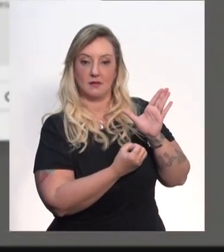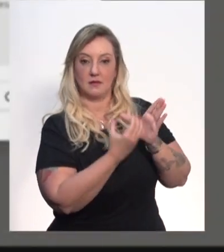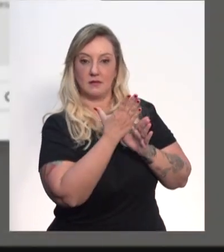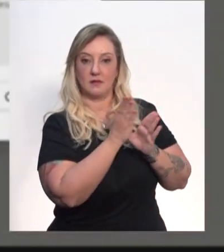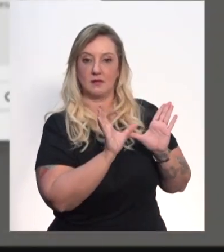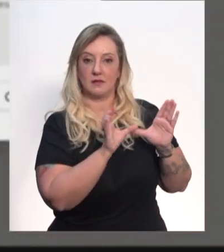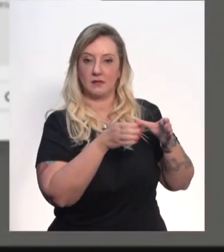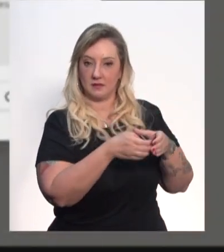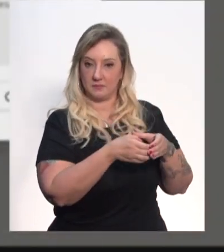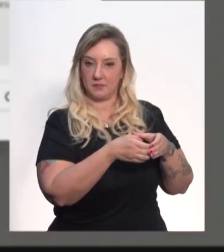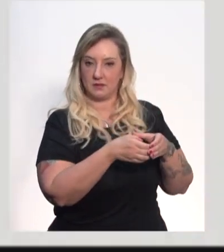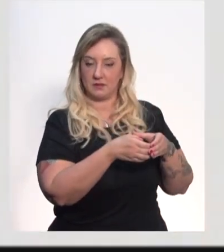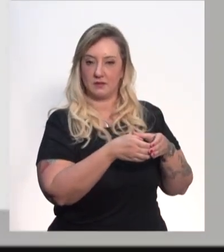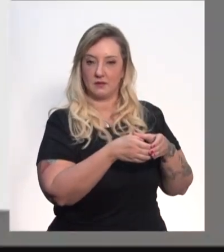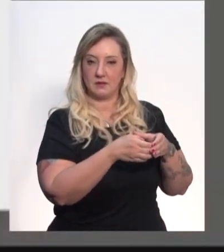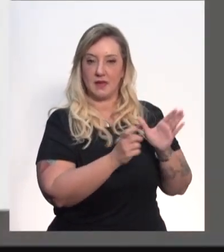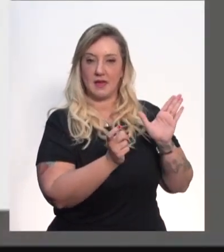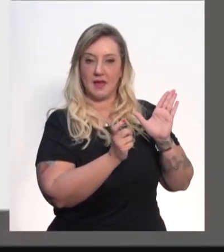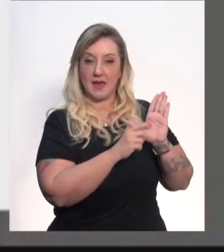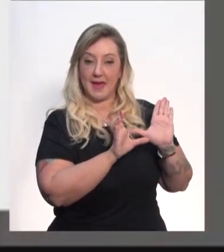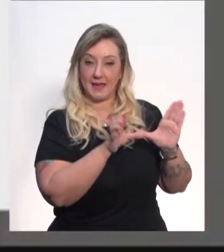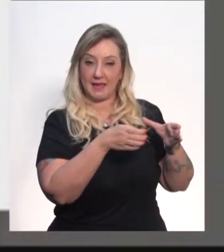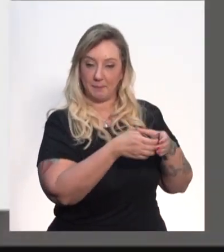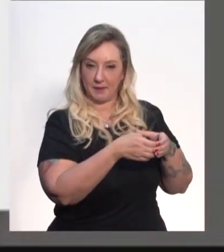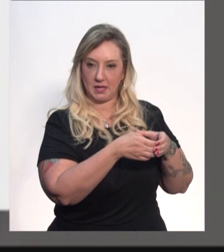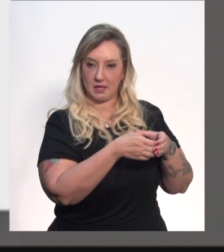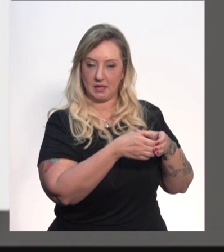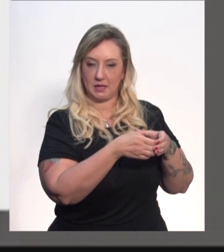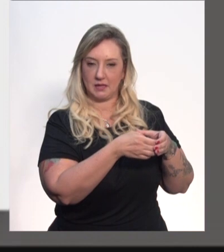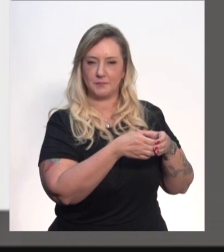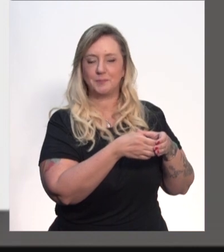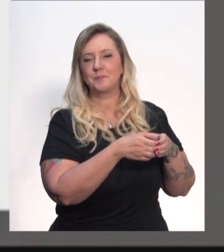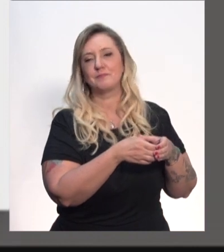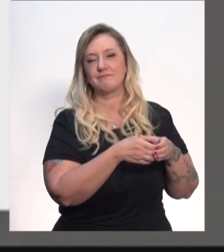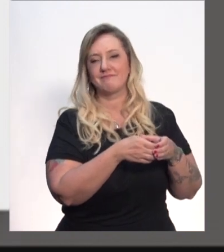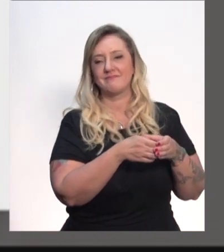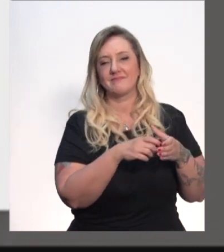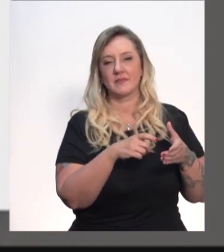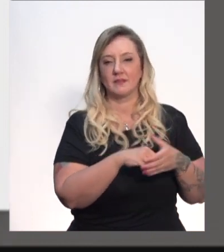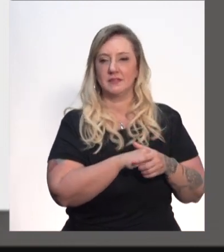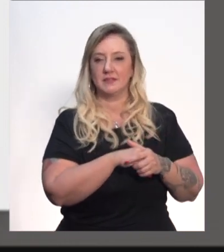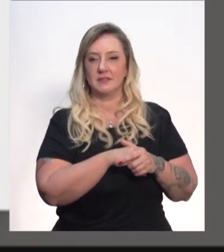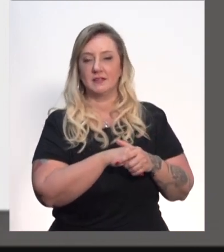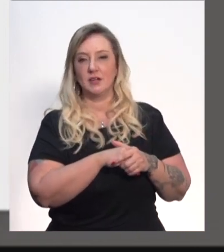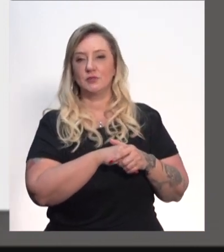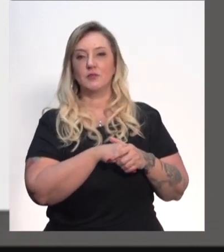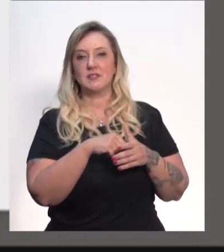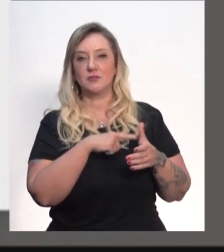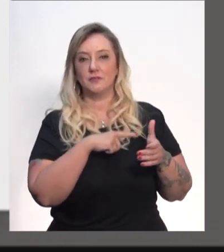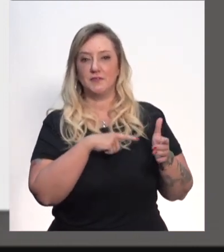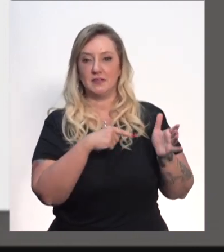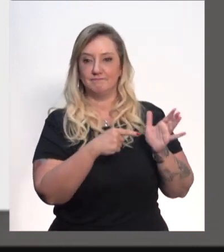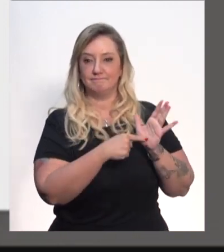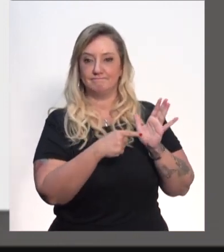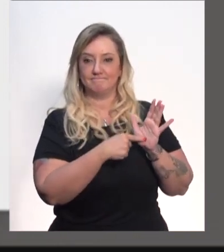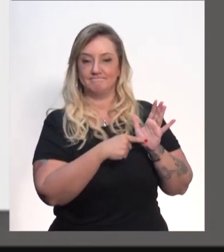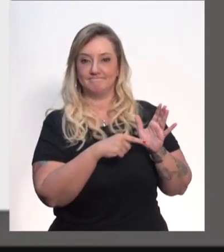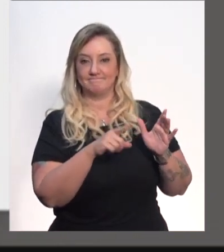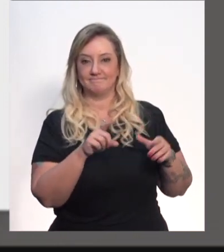Também já tinha dito, né, tem escolas que usam outras ferramentas, alguns questionamentos que têm chegado aqui por meio de chat,